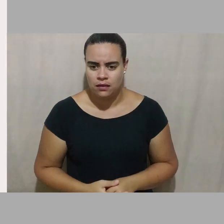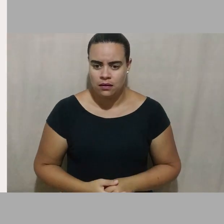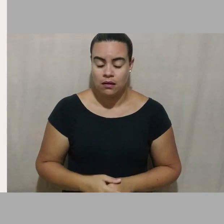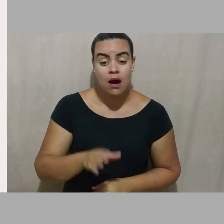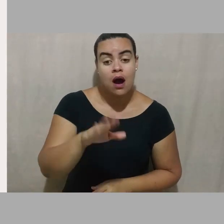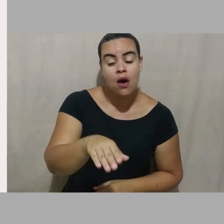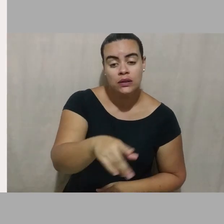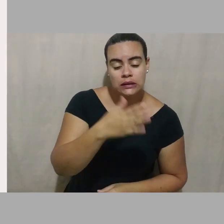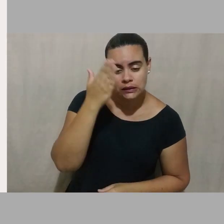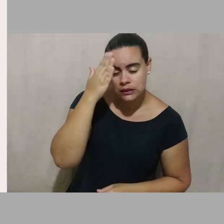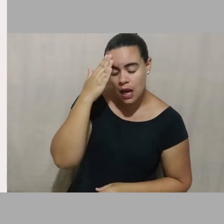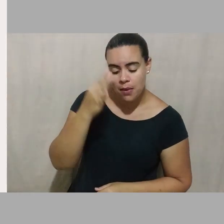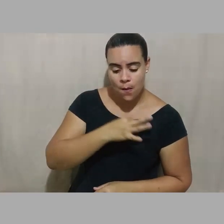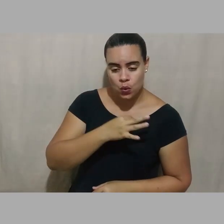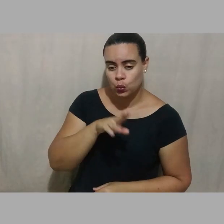usa sabonete?